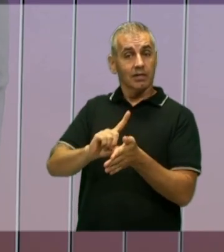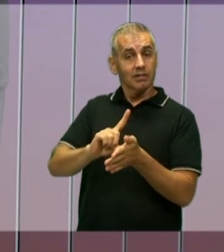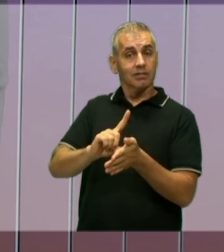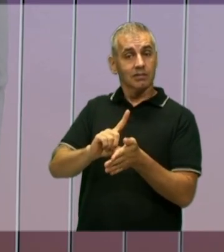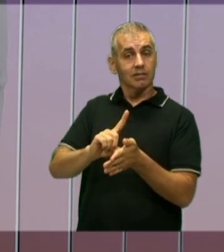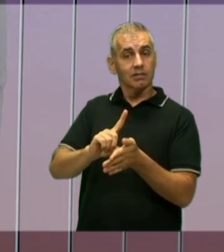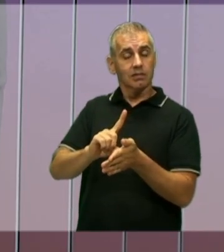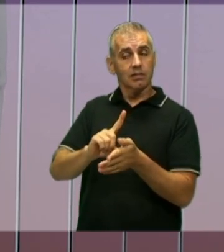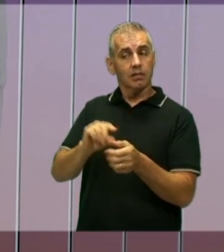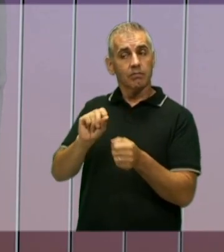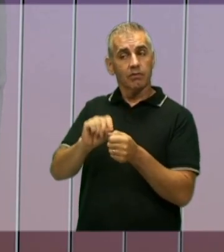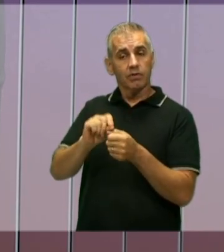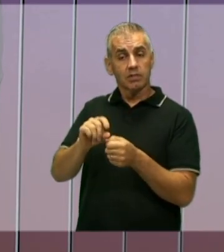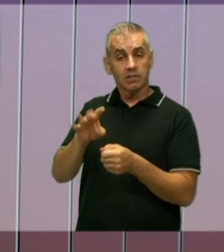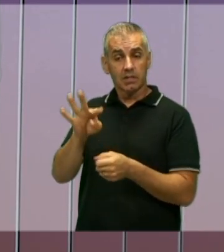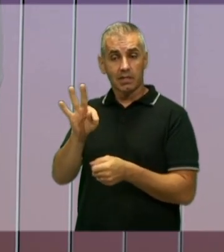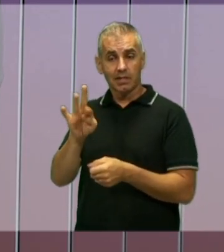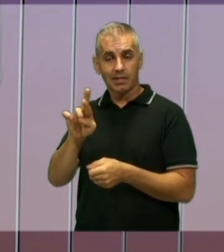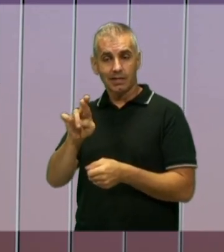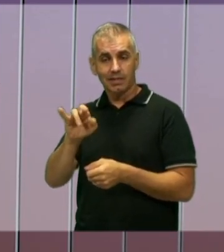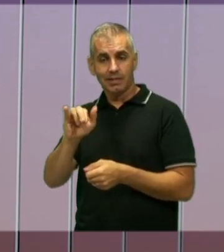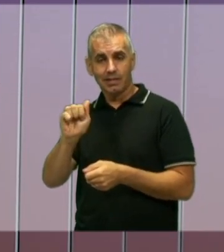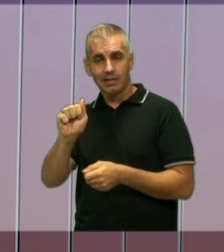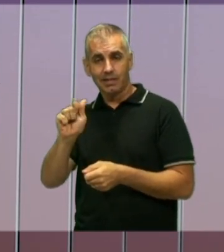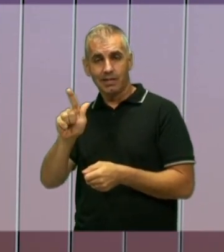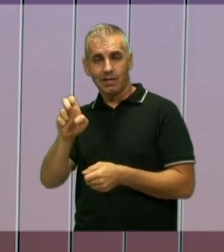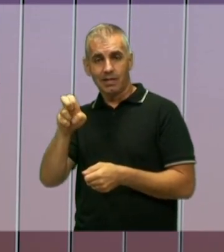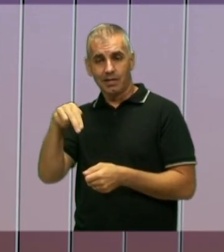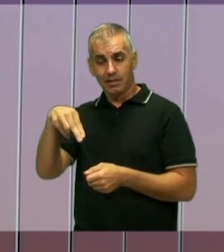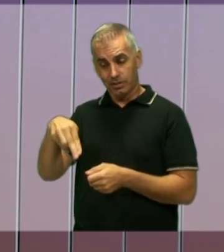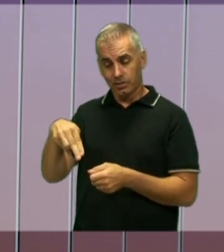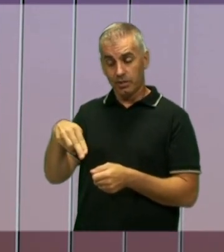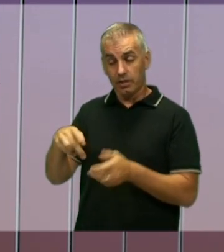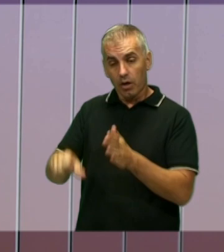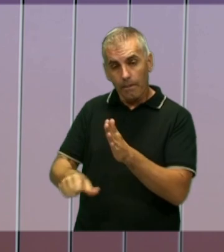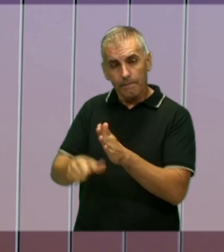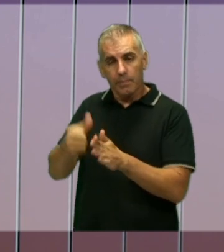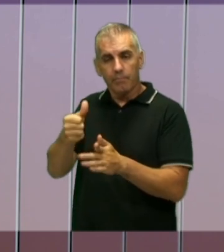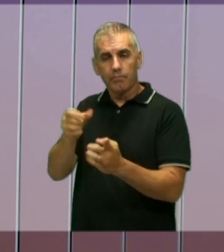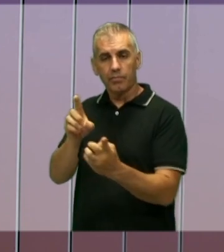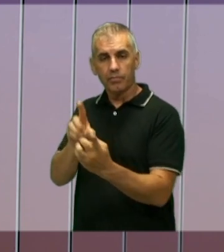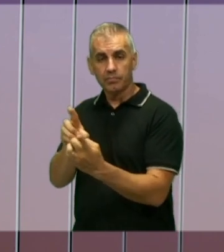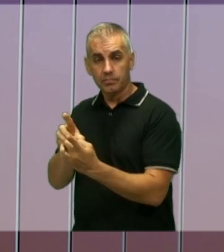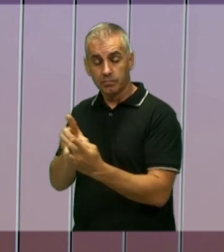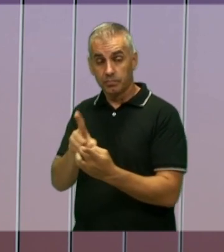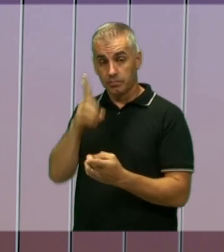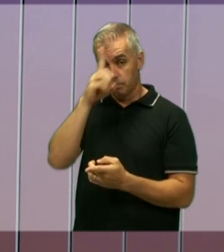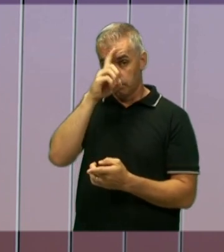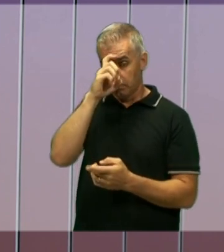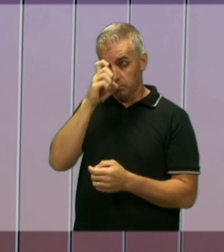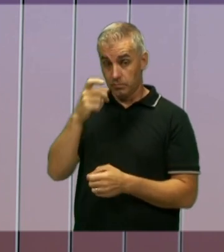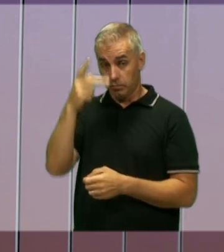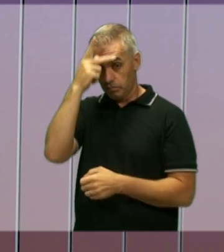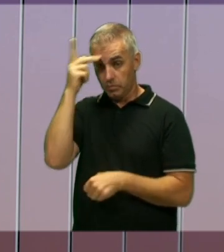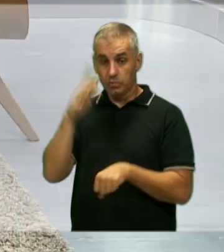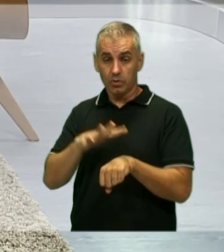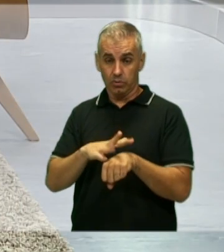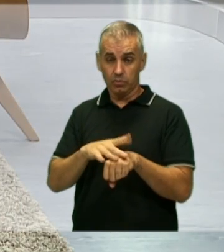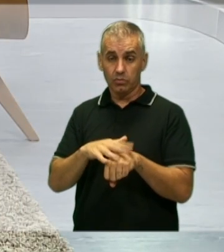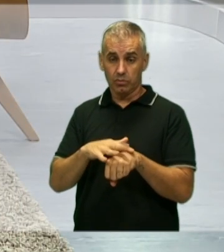para a triagem, né? E isso aqui é um ponto que me chama a atenção. Veja bem, Maurício, quando uma pessoa doente, ela chega no